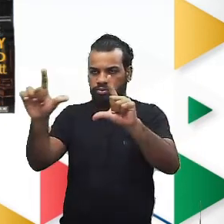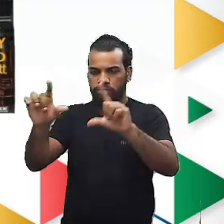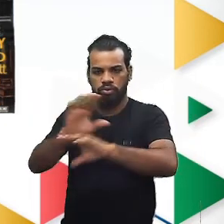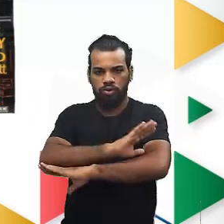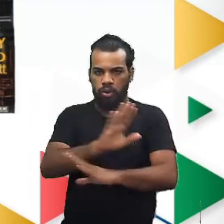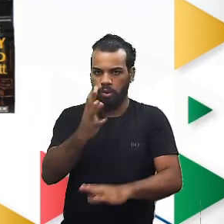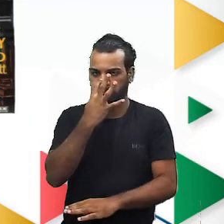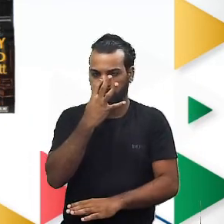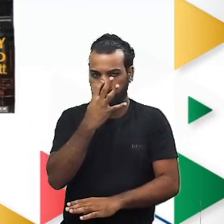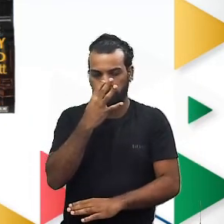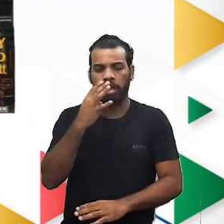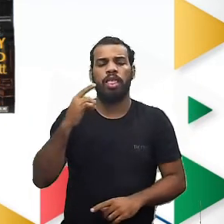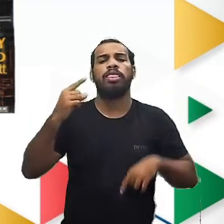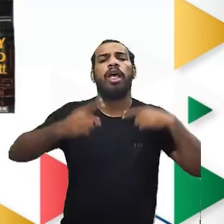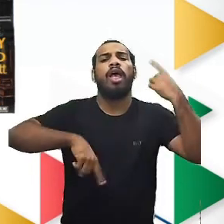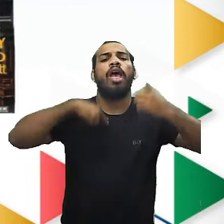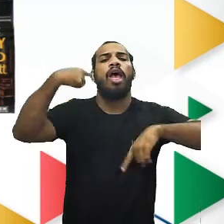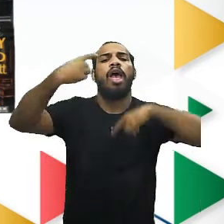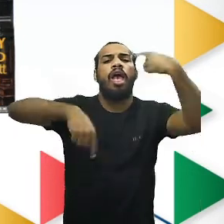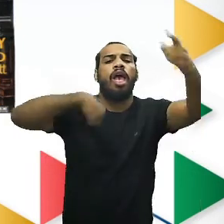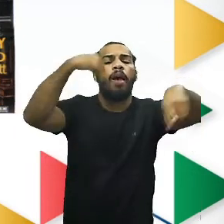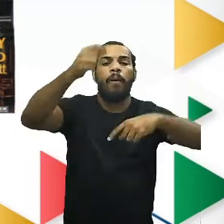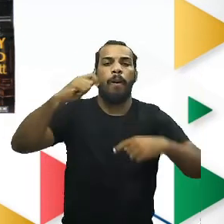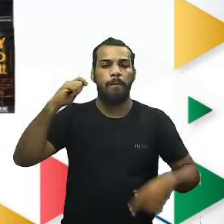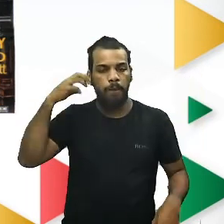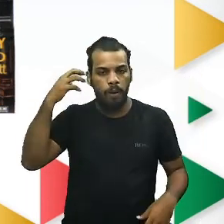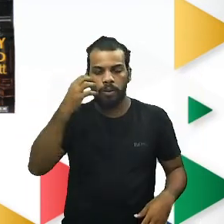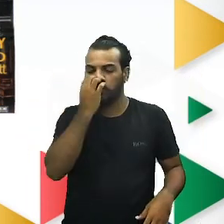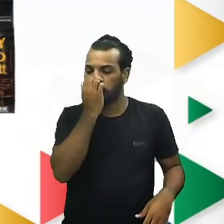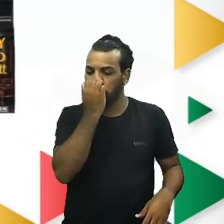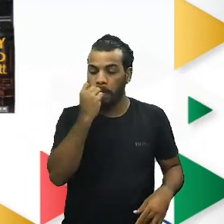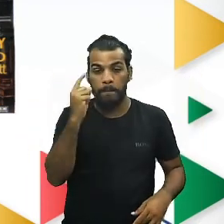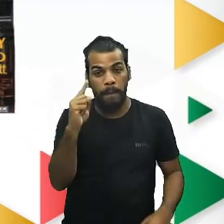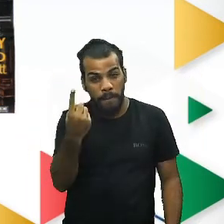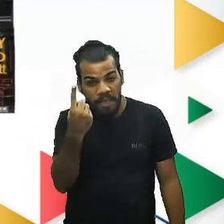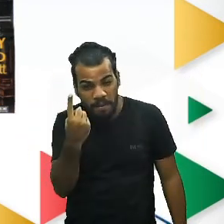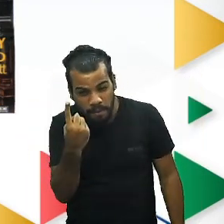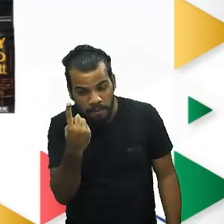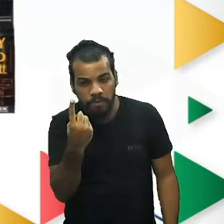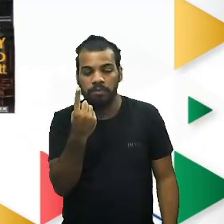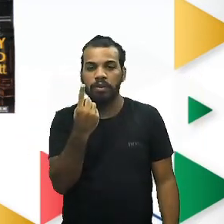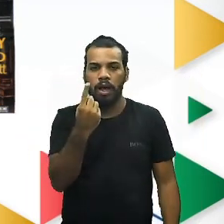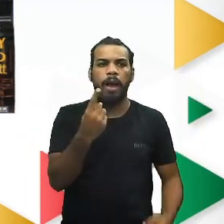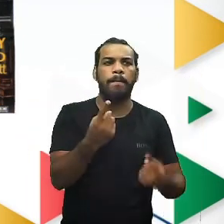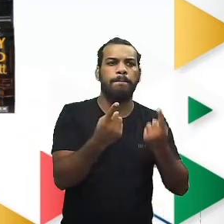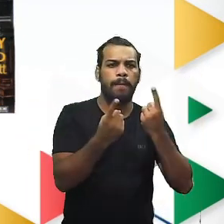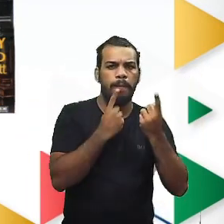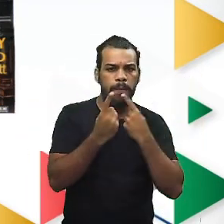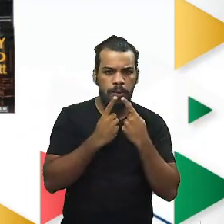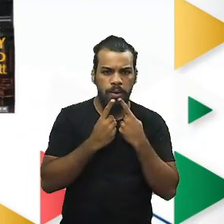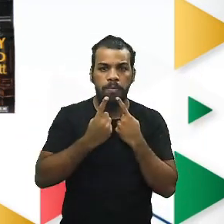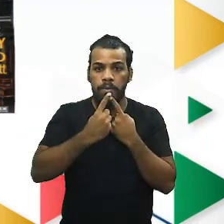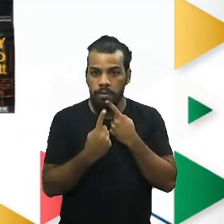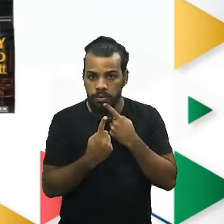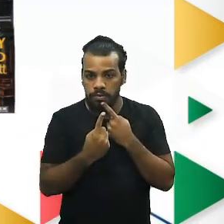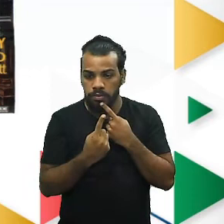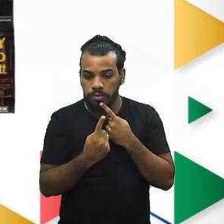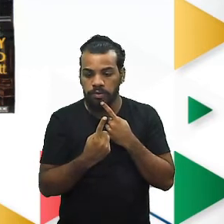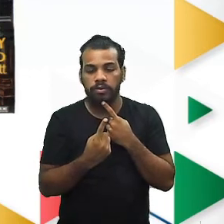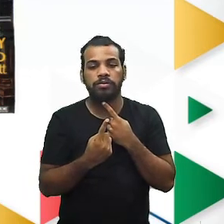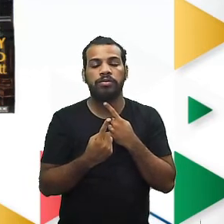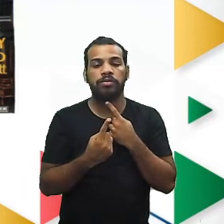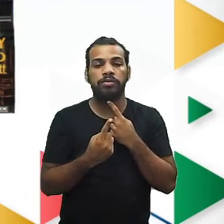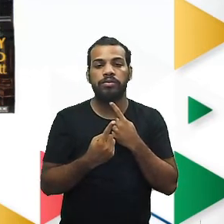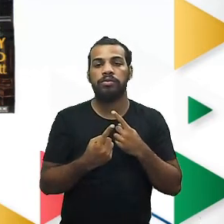foi feito depois. Então, o primeiro filme com som, com diálogo, né, que as pessoas ouviam diálogo, foi